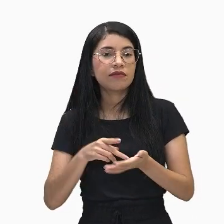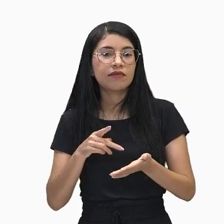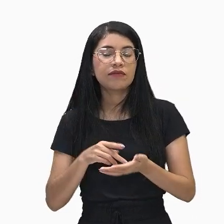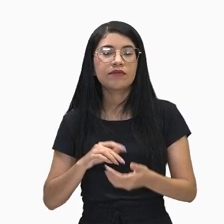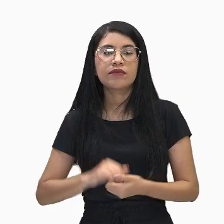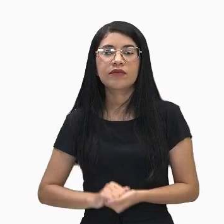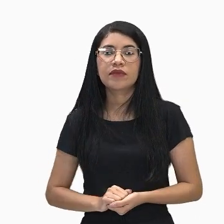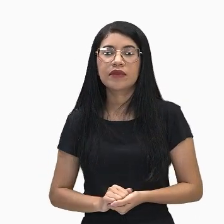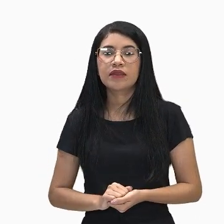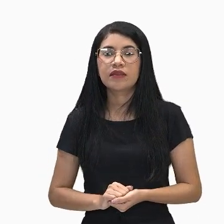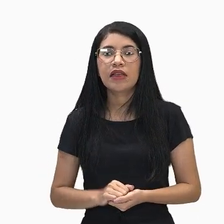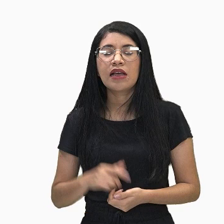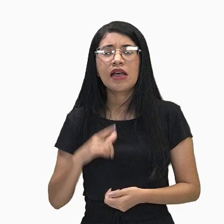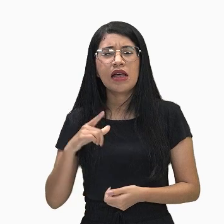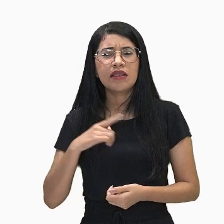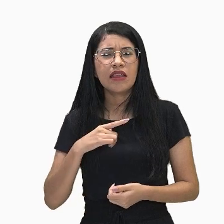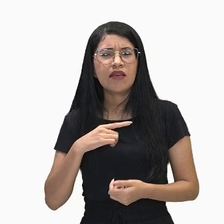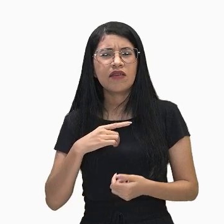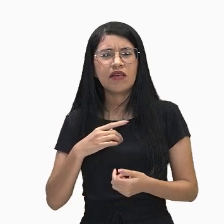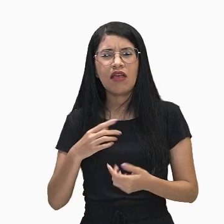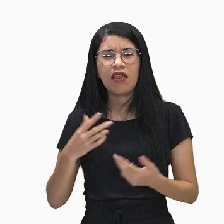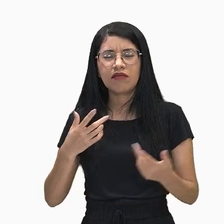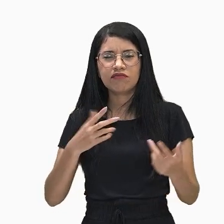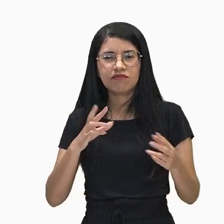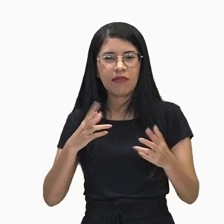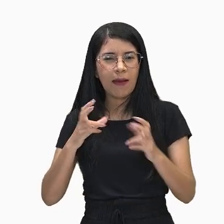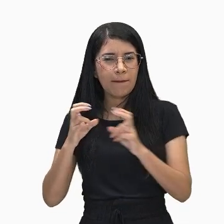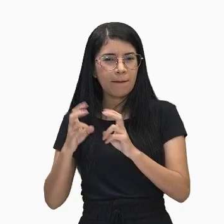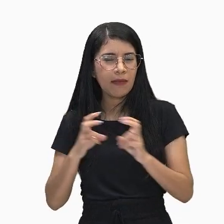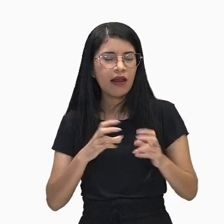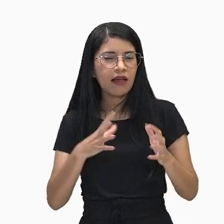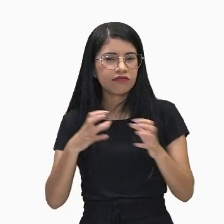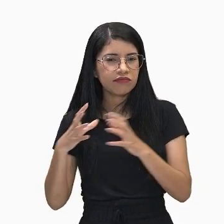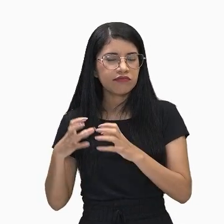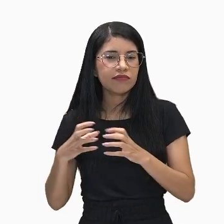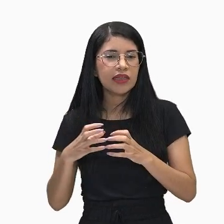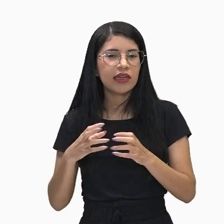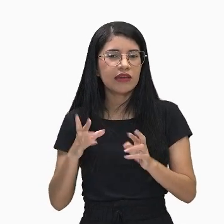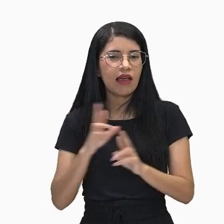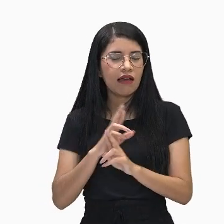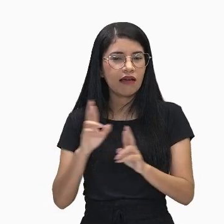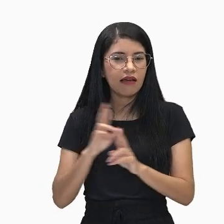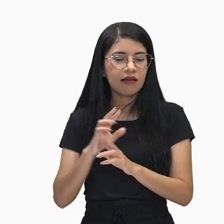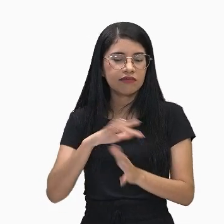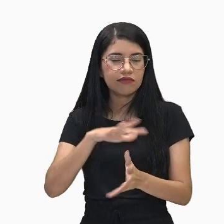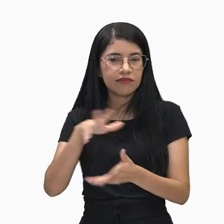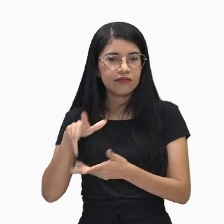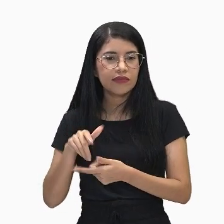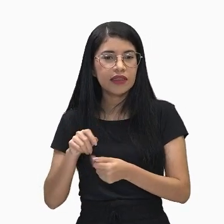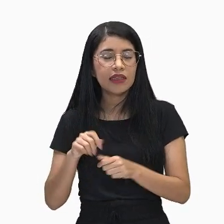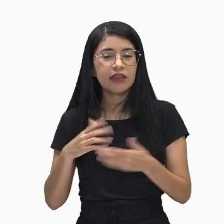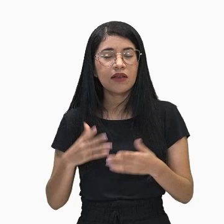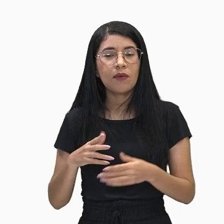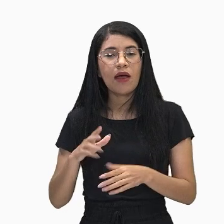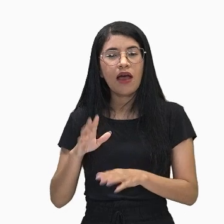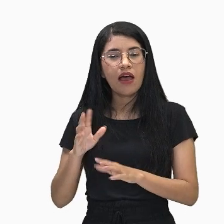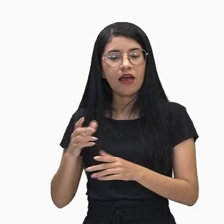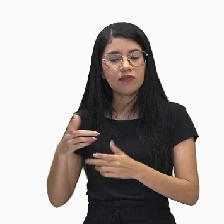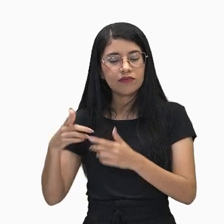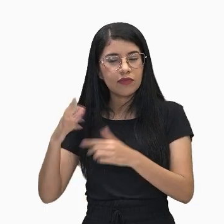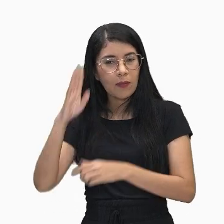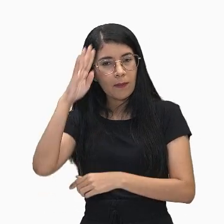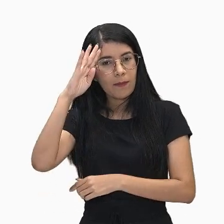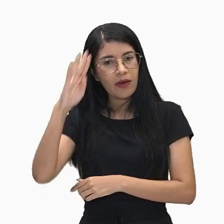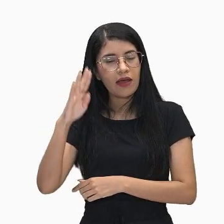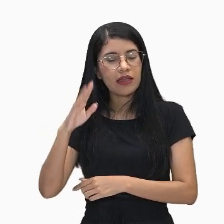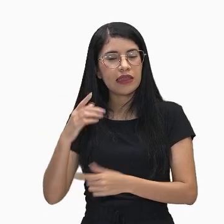da tensão nas relações internacionais, na Guerra Fria, as forças armadas dos Estados Unidos e da União Soviética